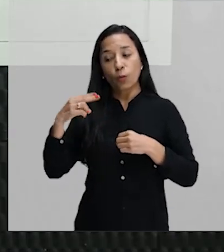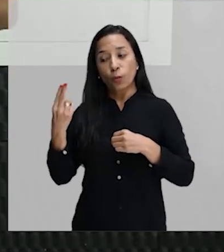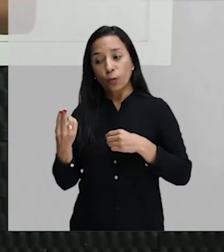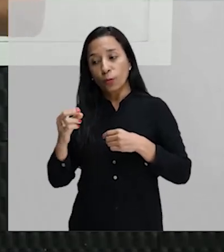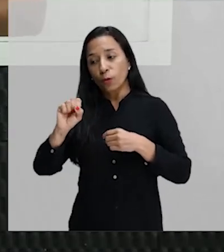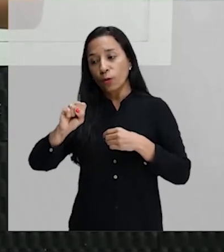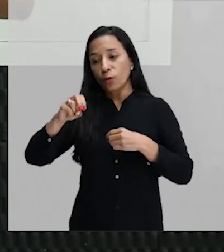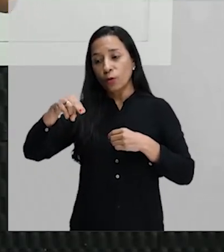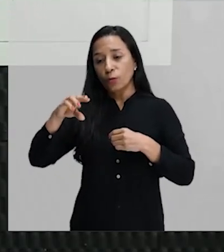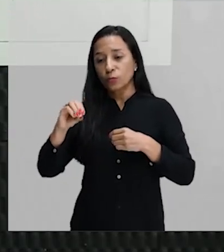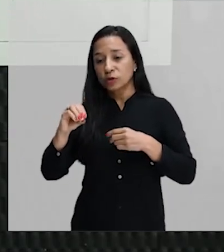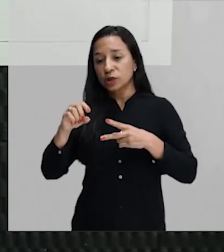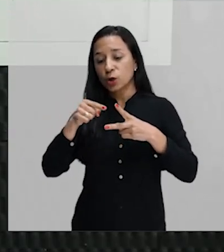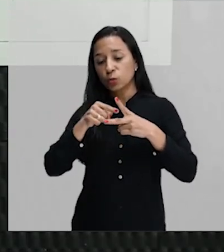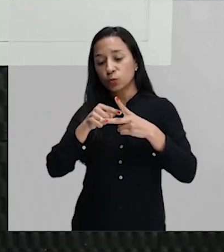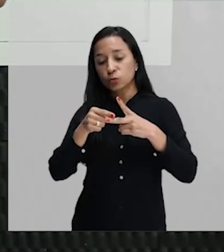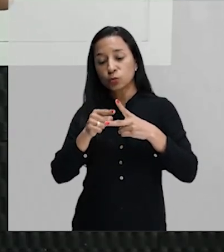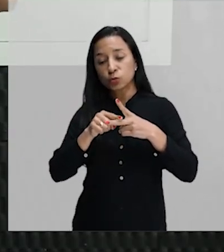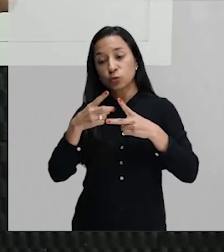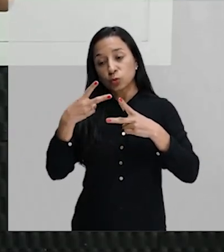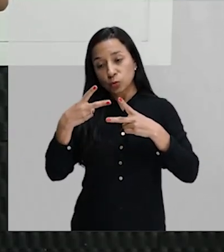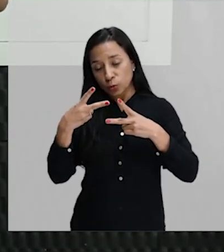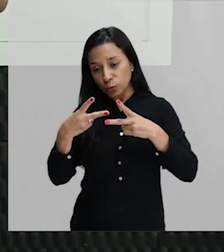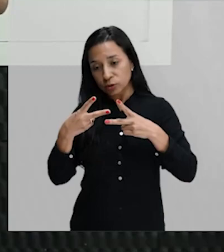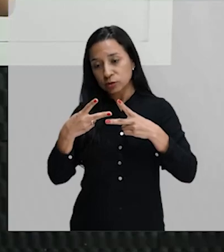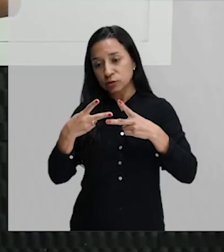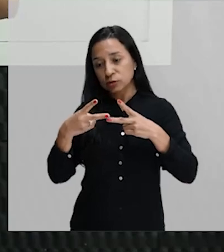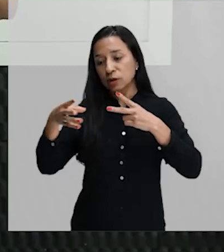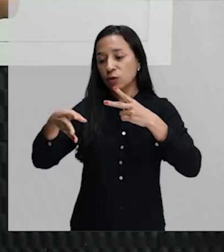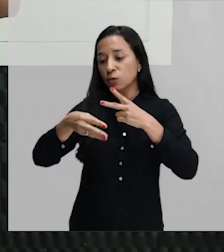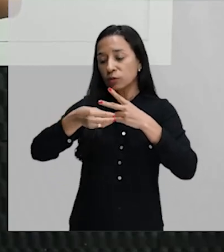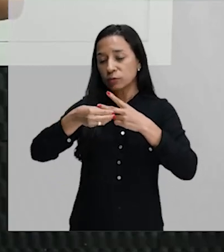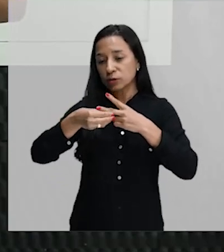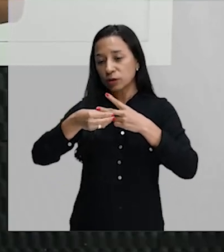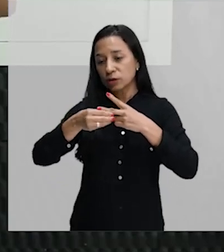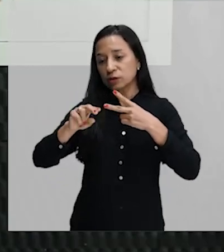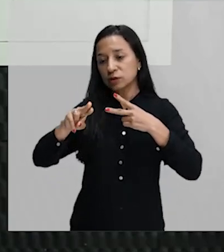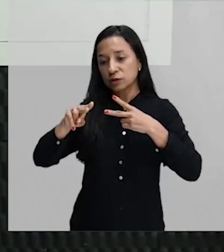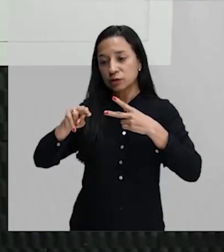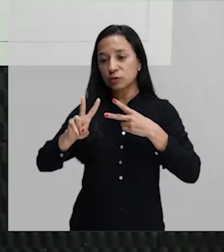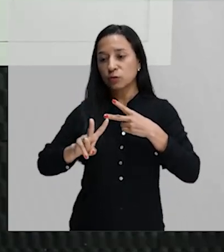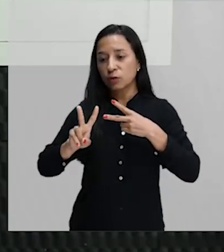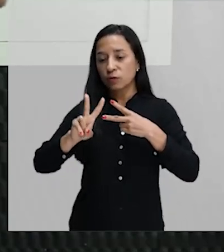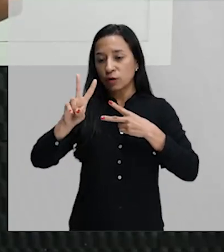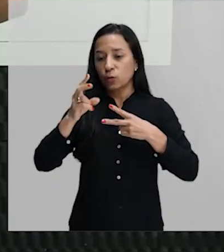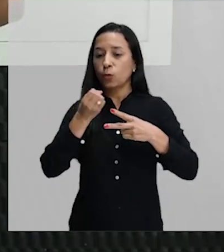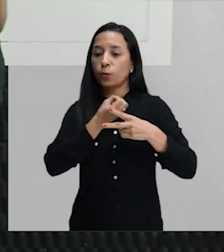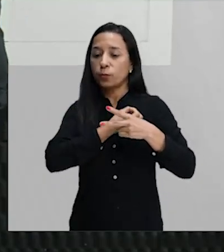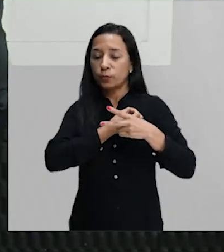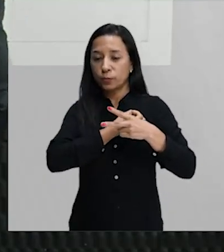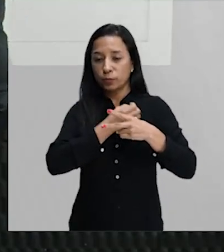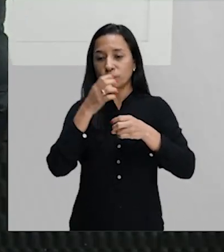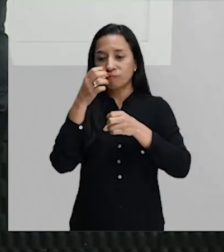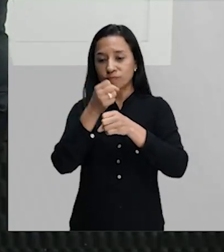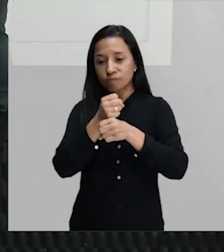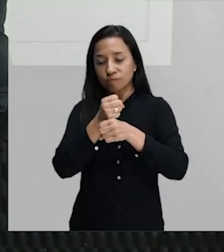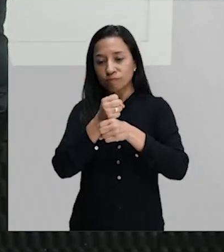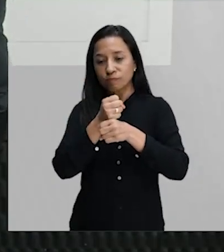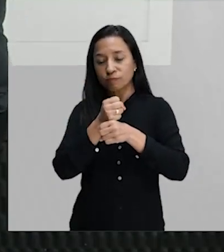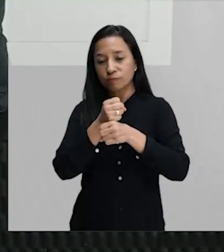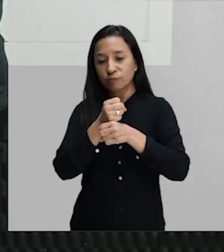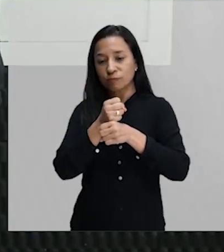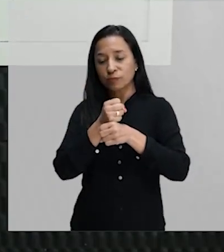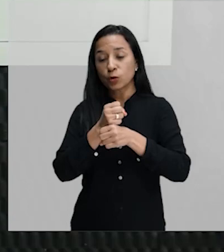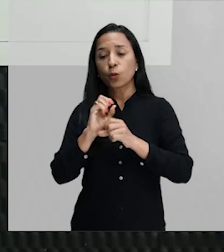de dois ângulos suplementares, eles têm o mesmo valor. E o cosseno? Olha, gente, o